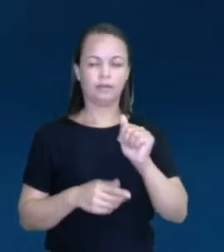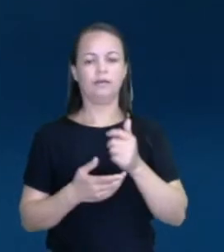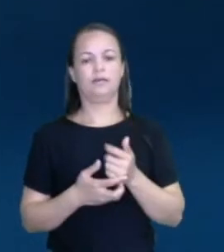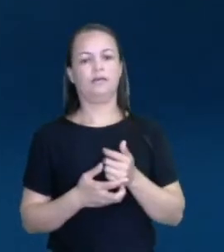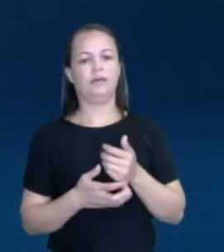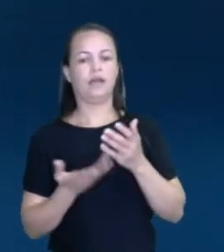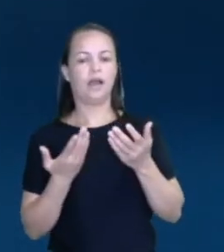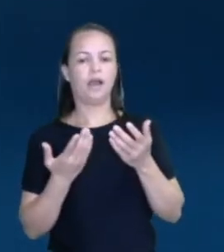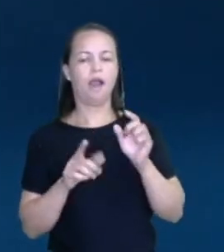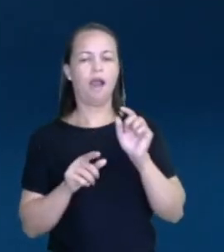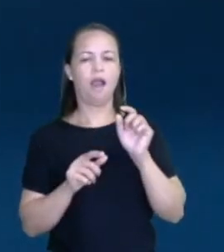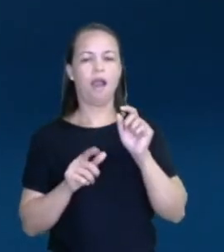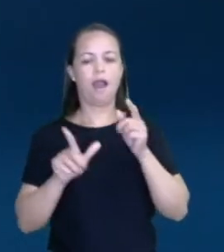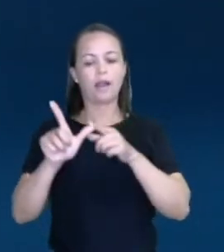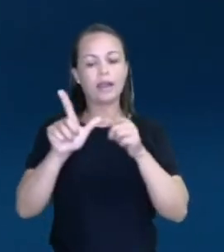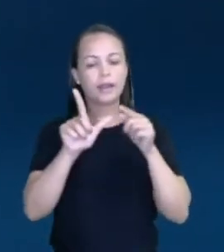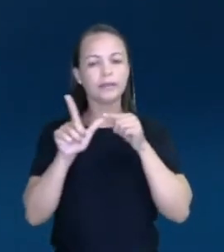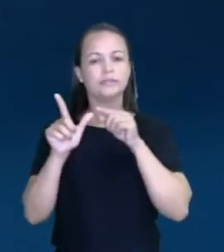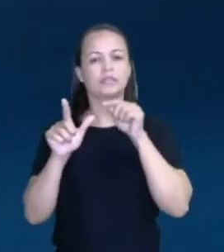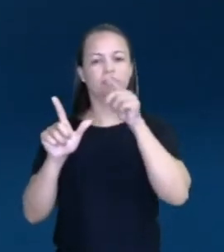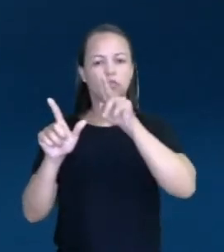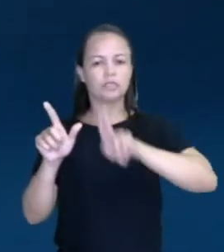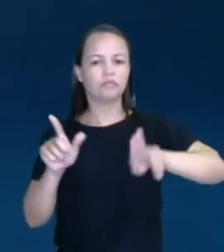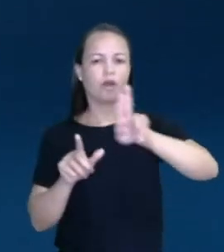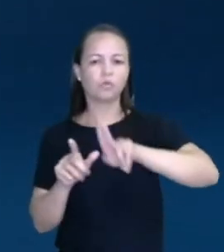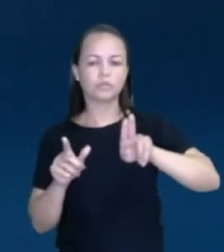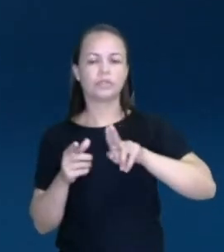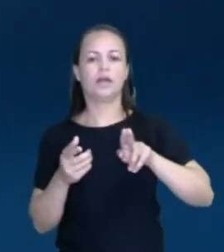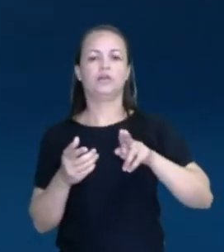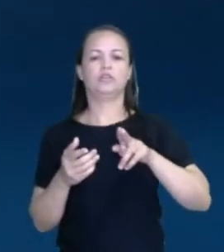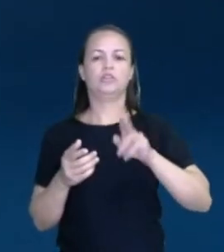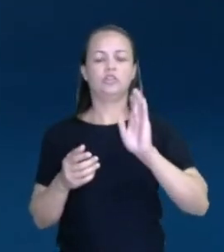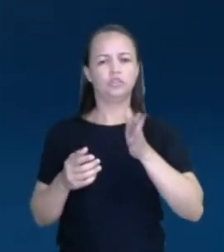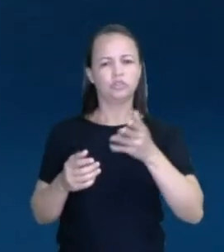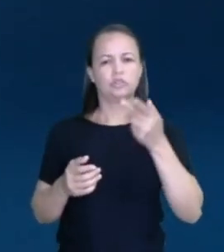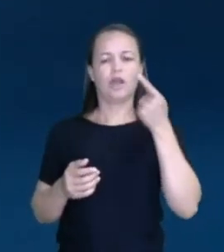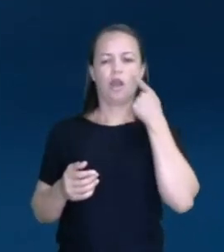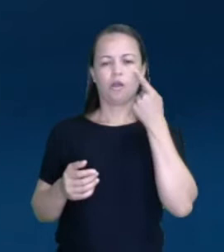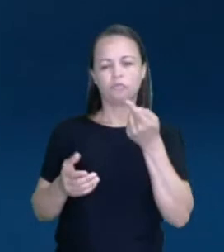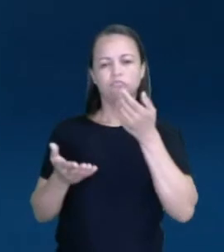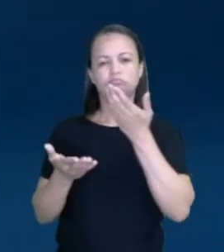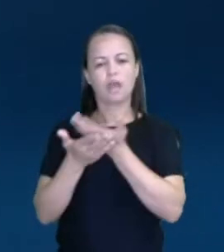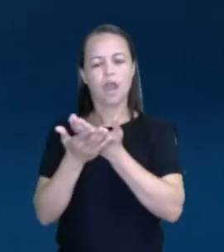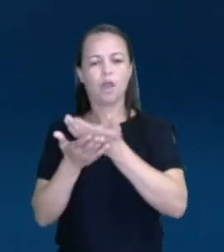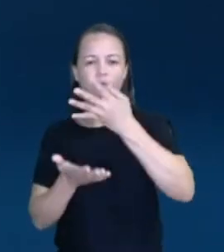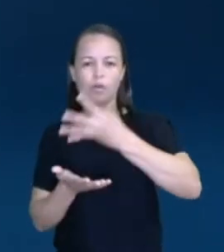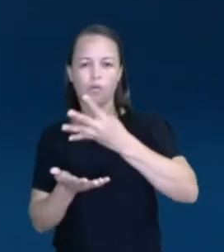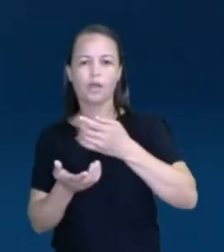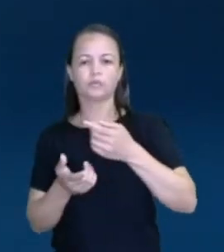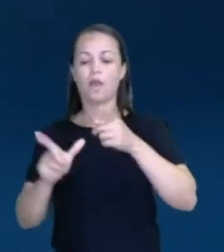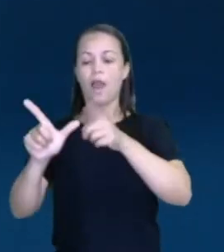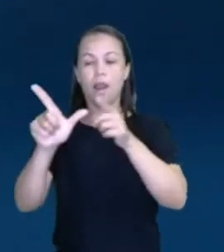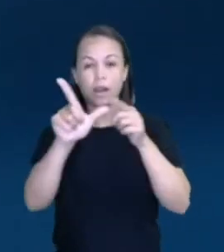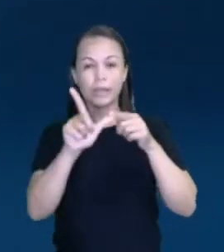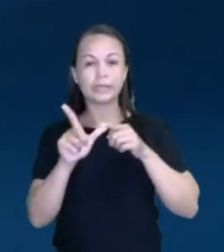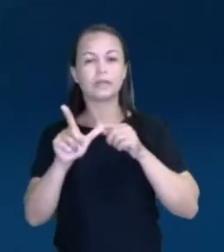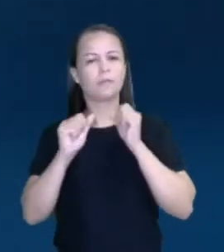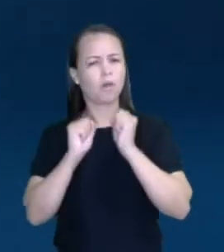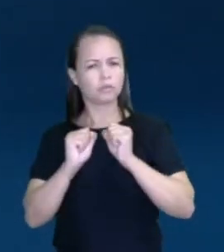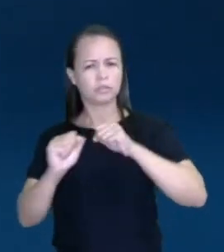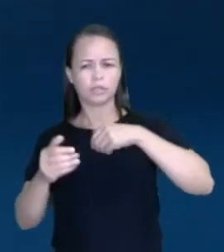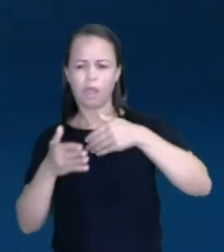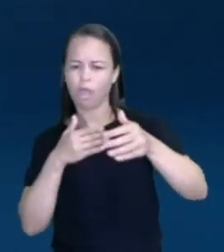vai utilizar aqui, como a gente já viu na aula 4 das expressões algébricas, a letra pode ser qualquer uma,